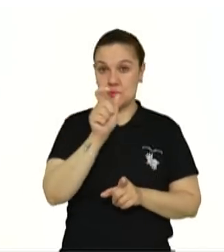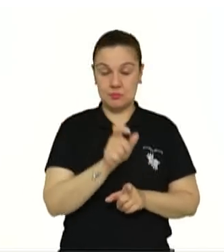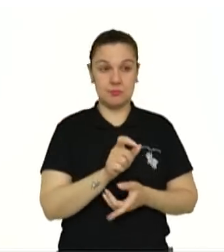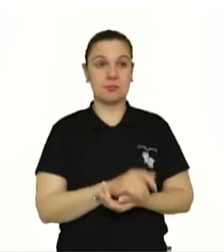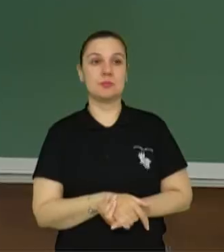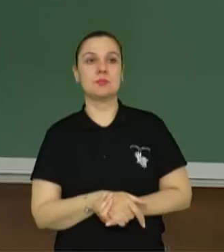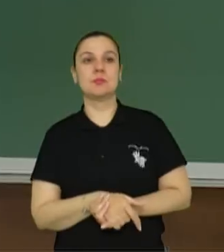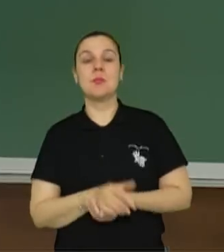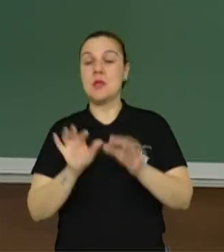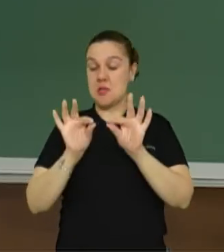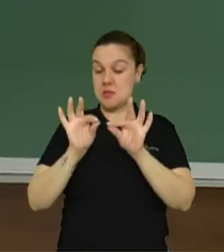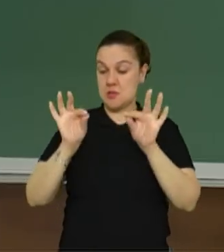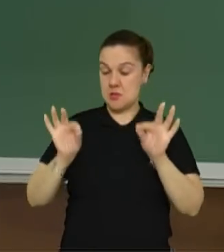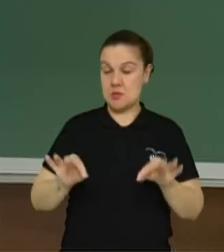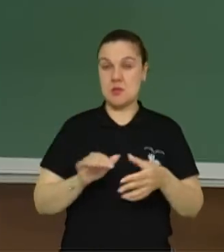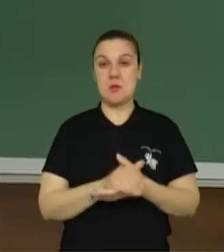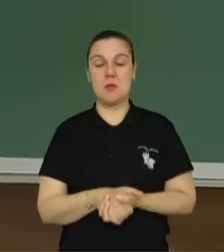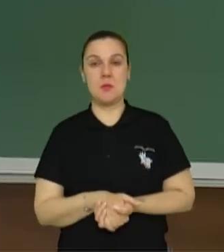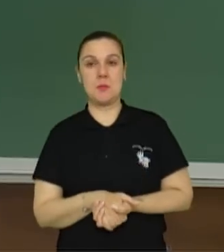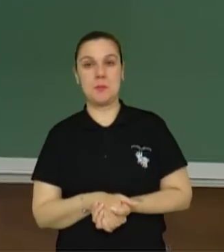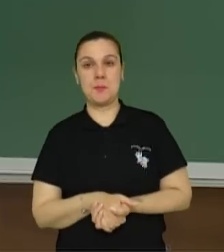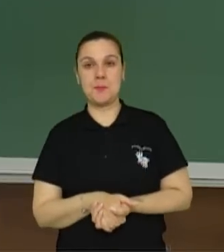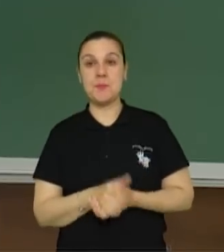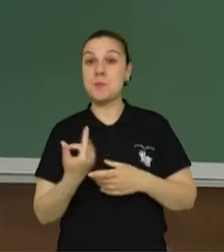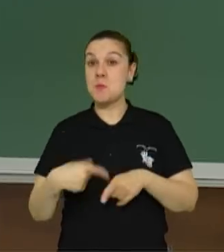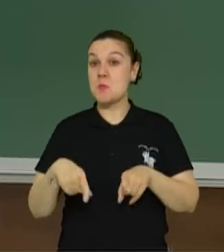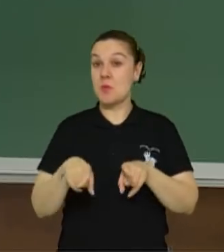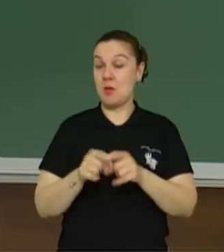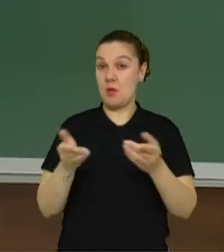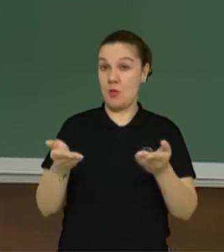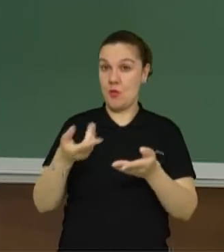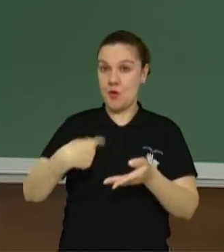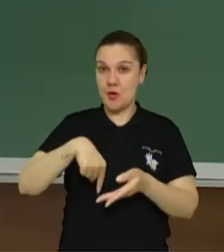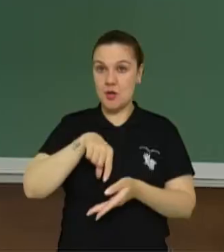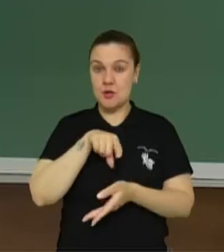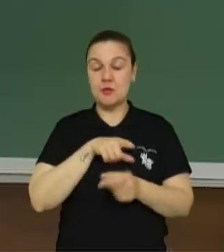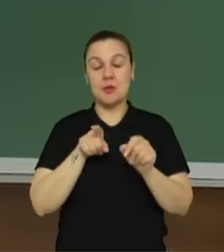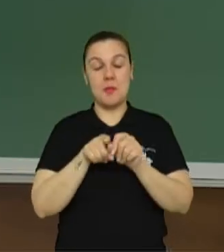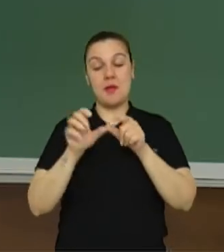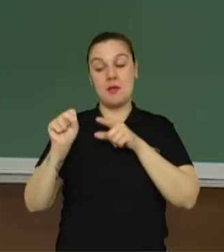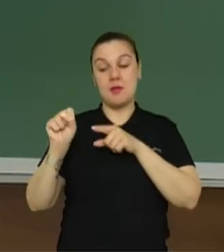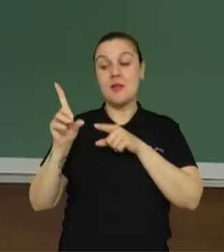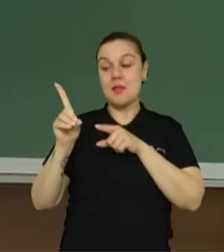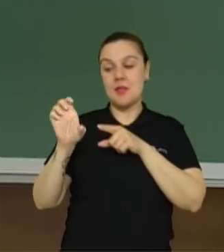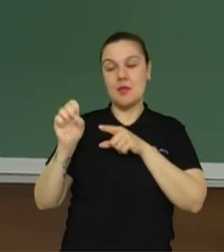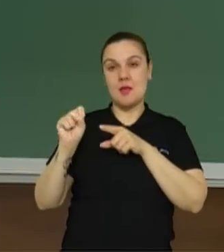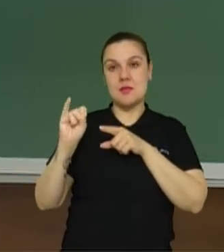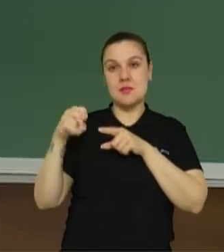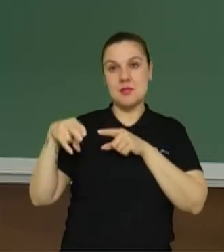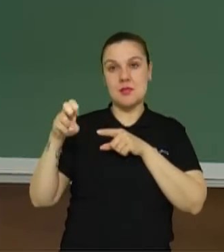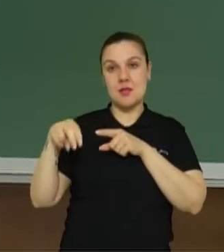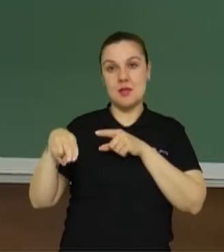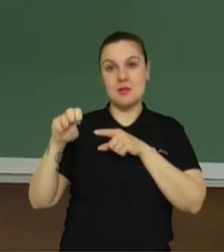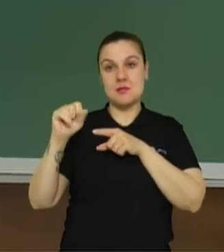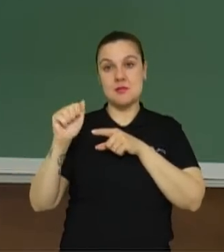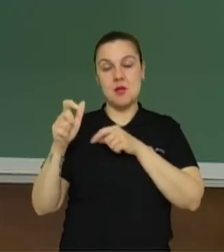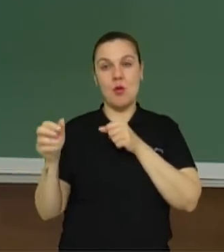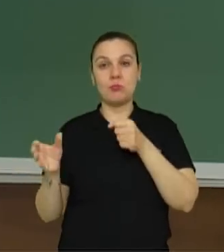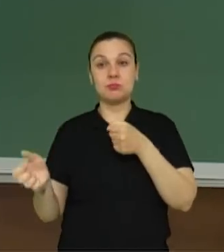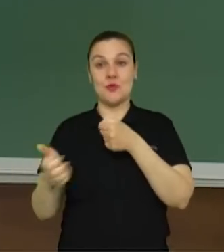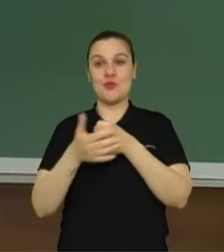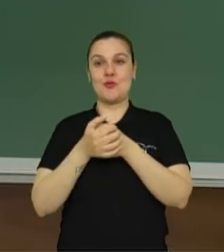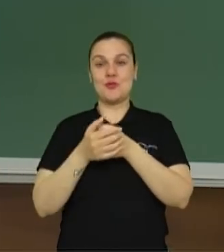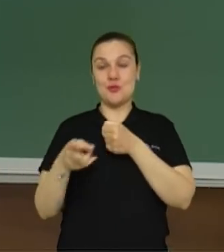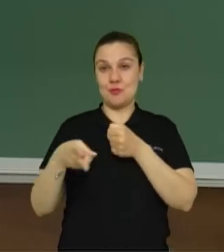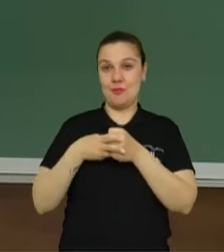apareceram, sujeito simples, e hoje também trabalhamos sobre o sujeito desinencial, né? Lembrando então, sujeito